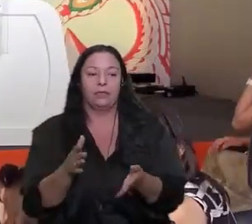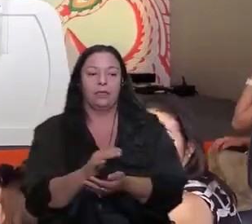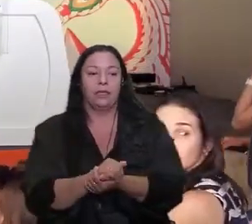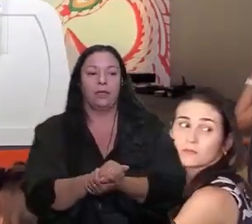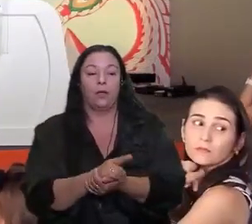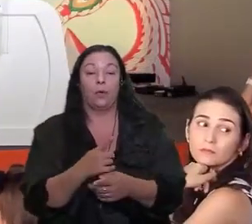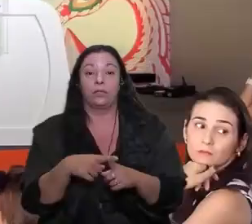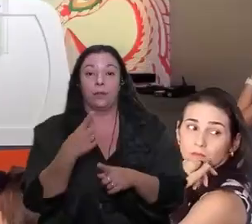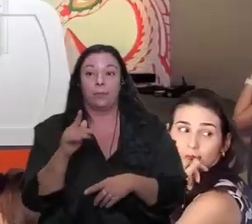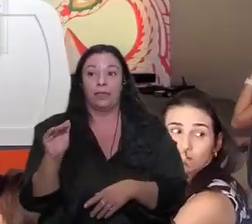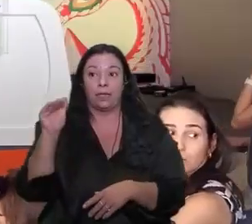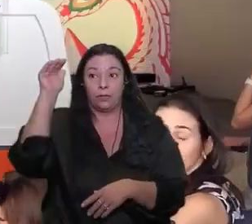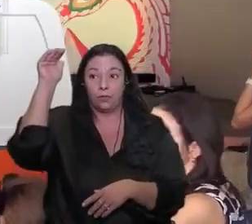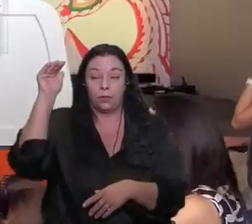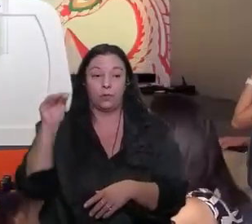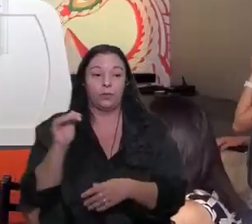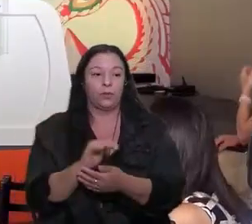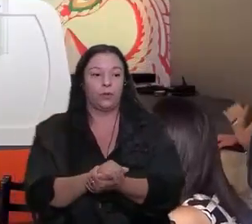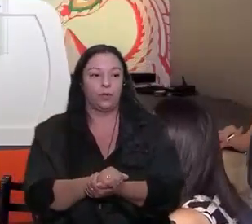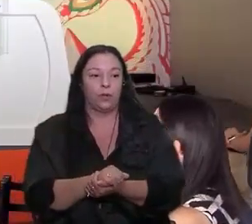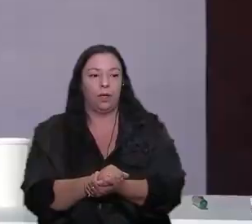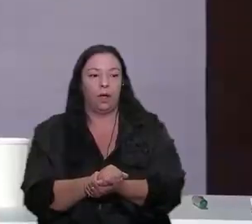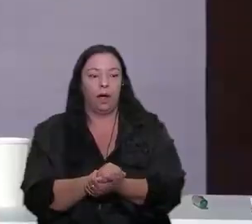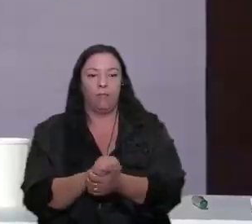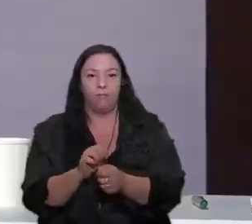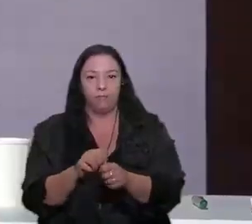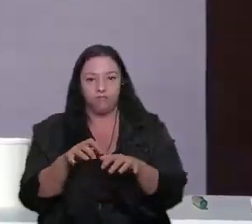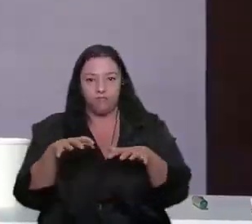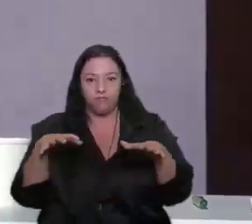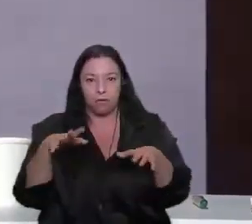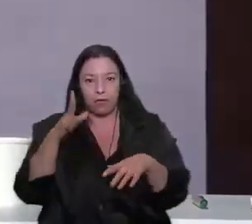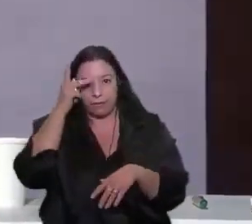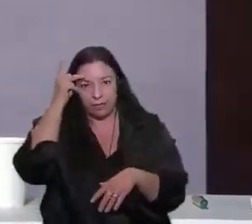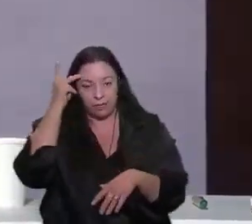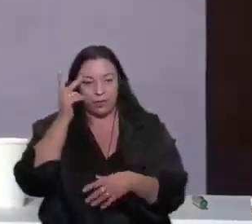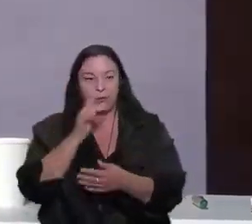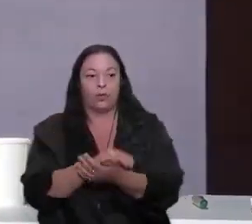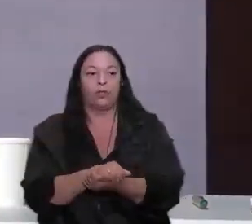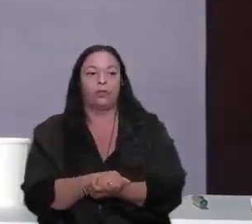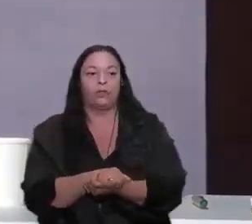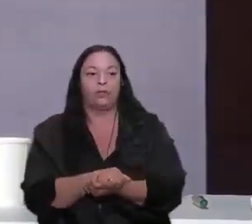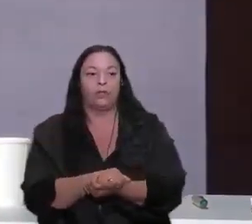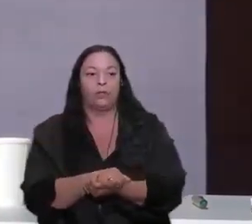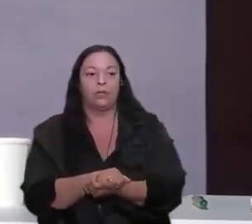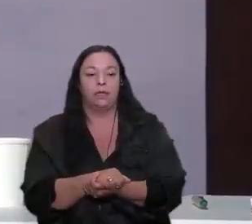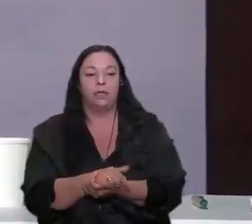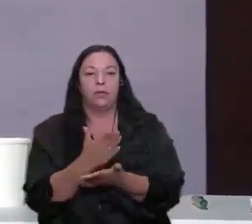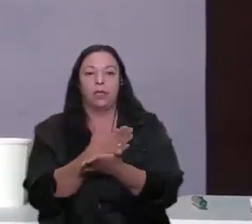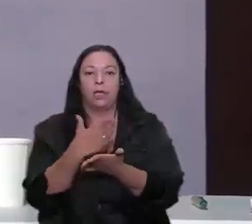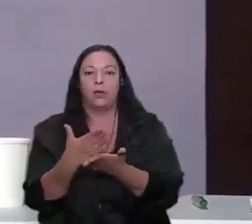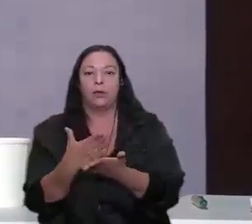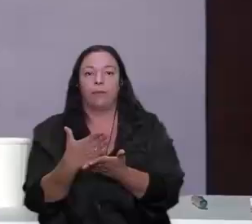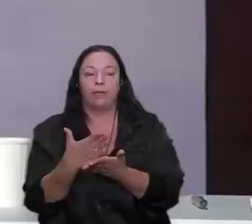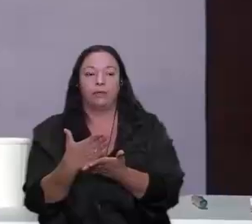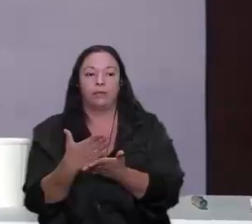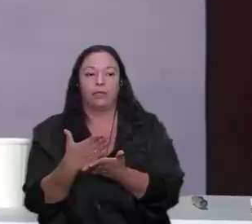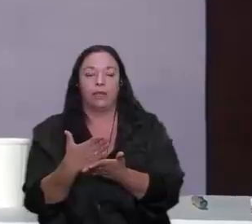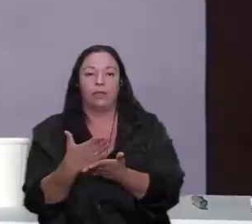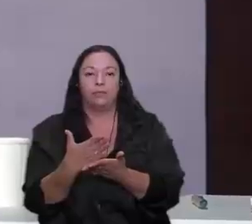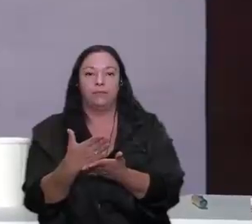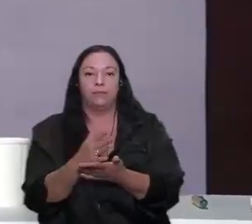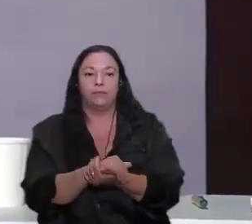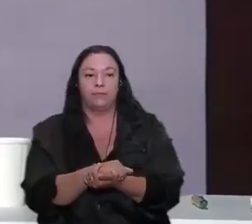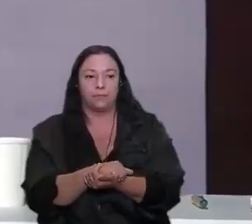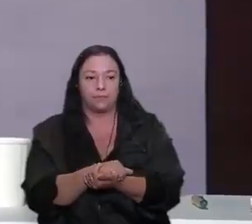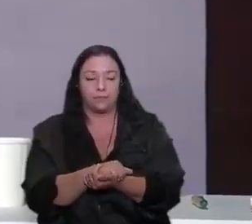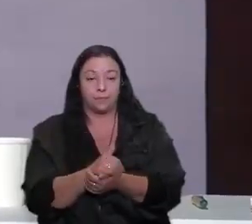mais adultos, a gente tem um lugar mais lotado, né? Então, de seus interesses. Então, eu queria começar uma provocação com vocês